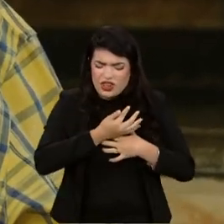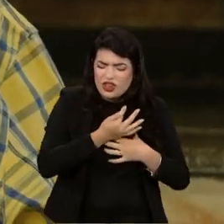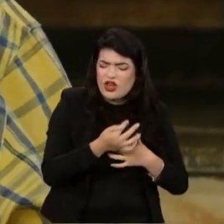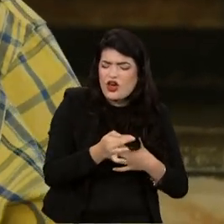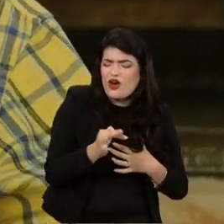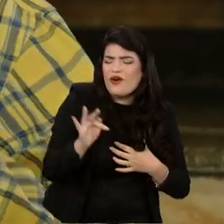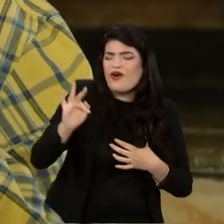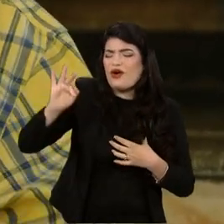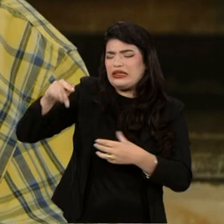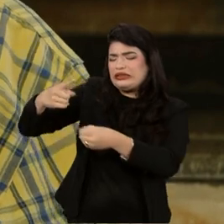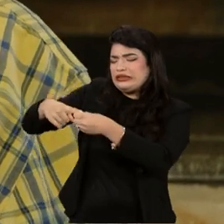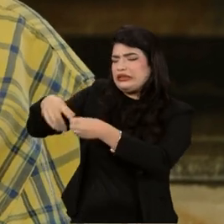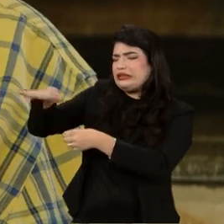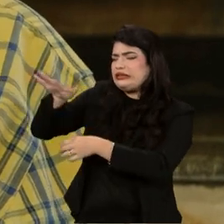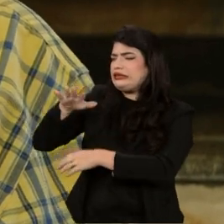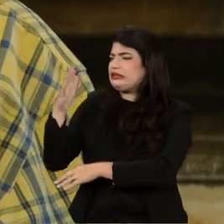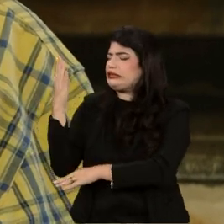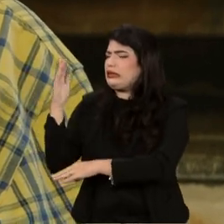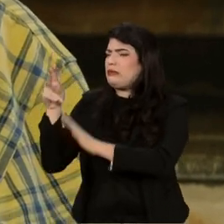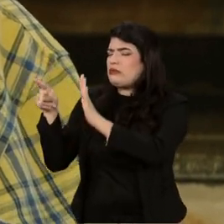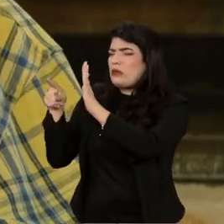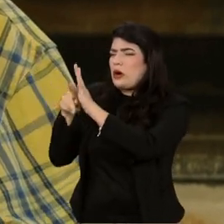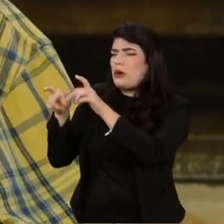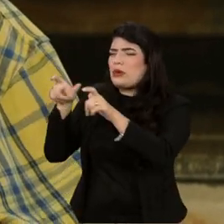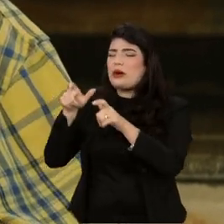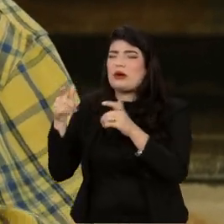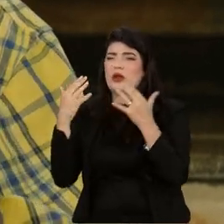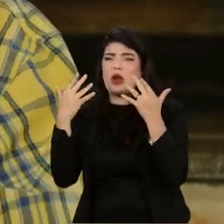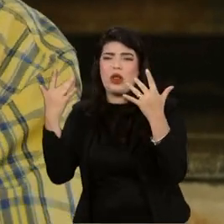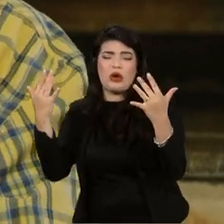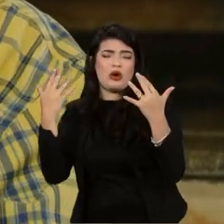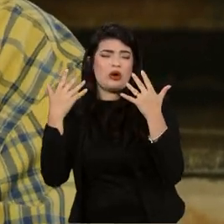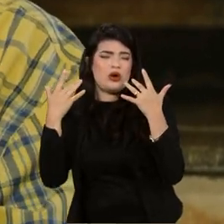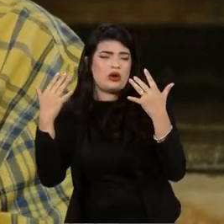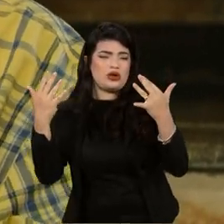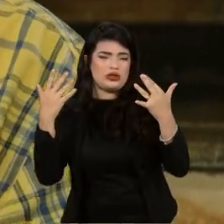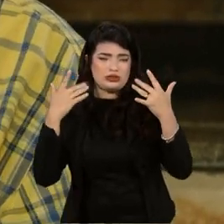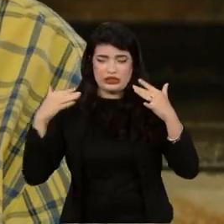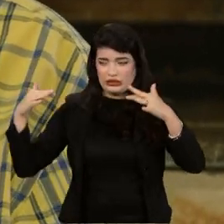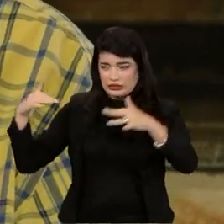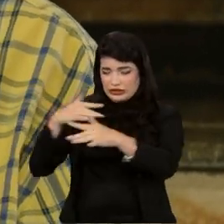cidade grande só tive ilusões.